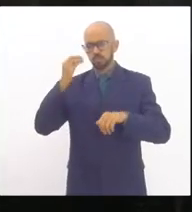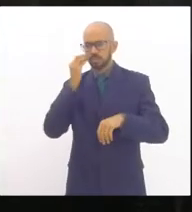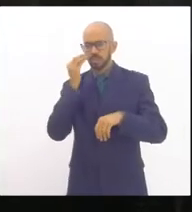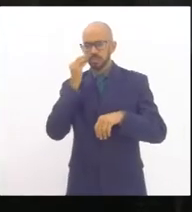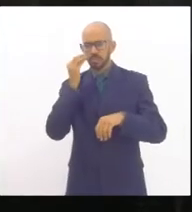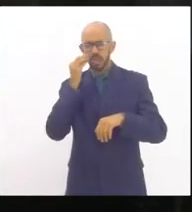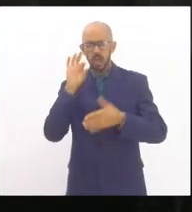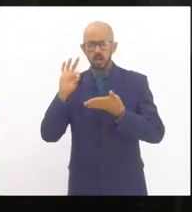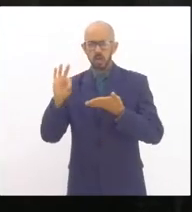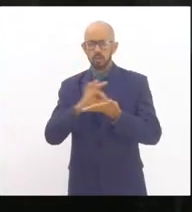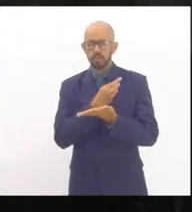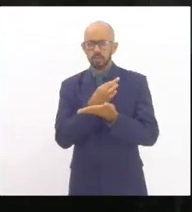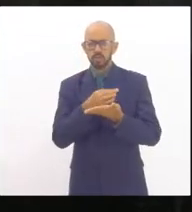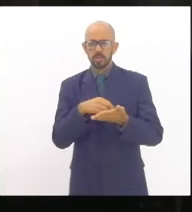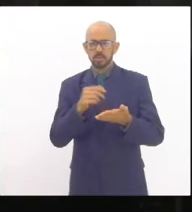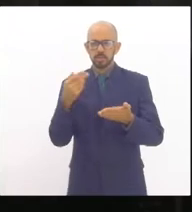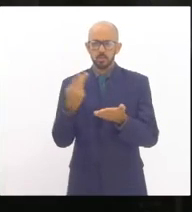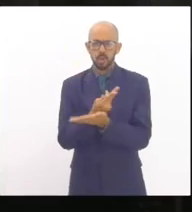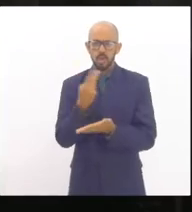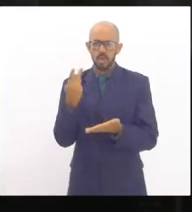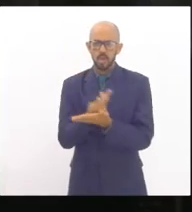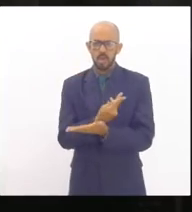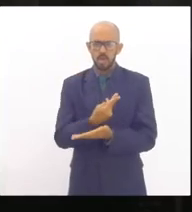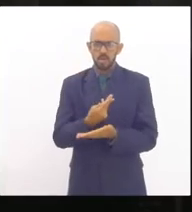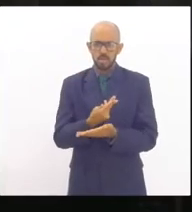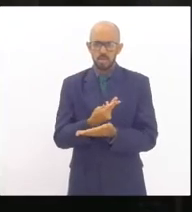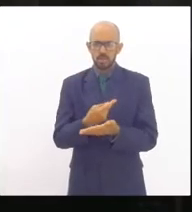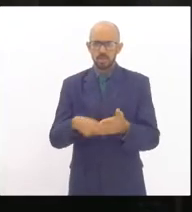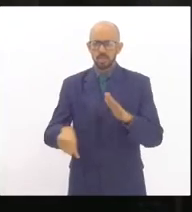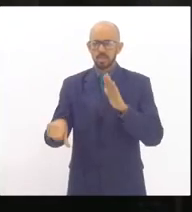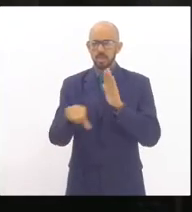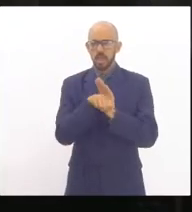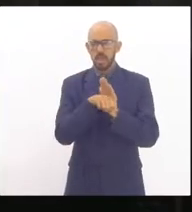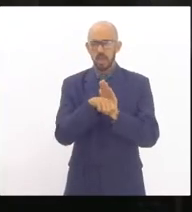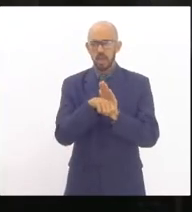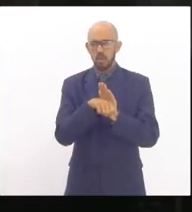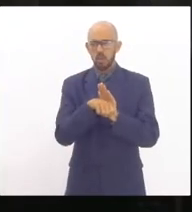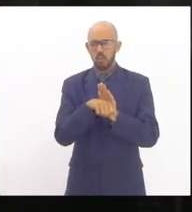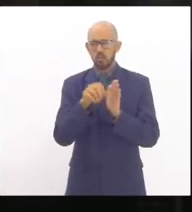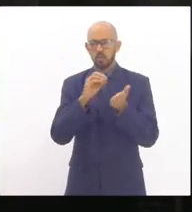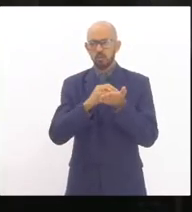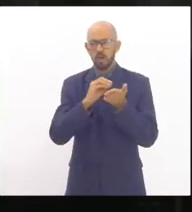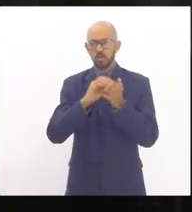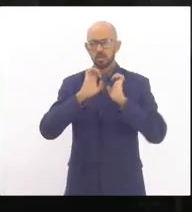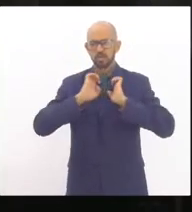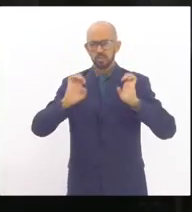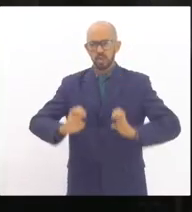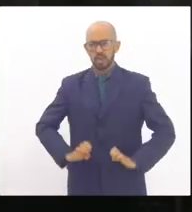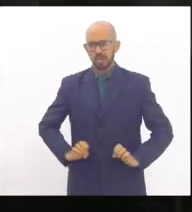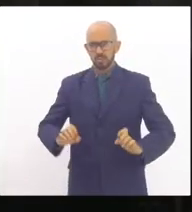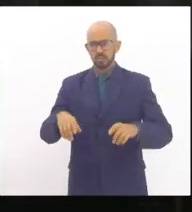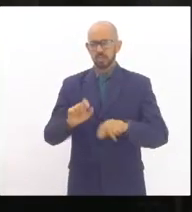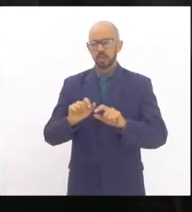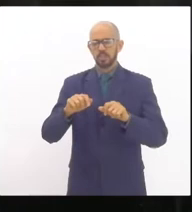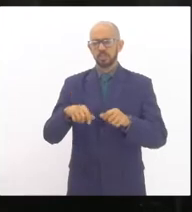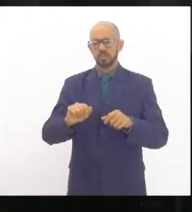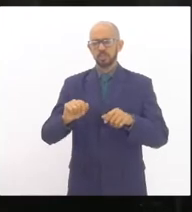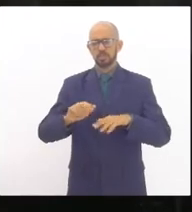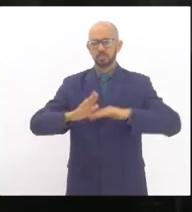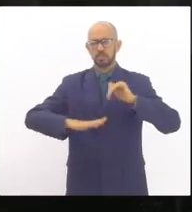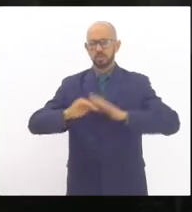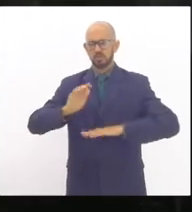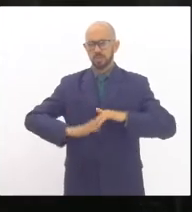a contratação indevida e ilegal e imoral dos cabos eleitorais que